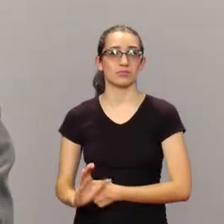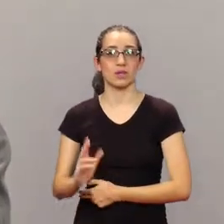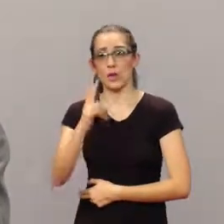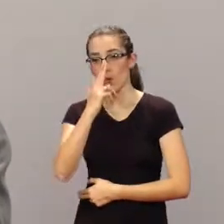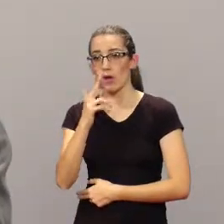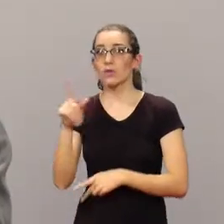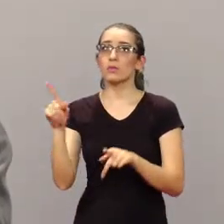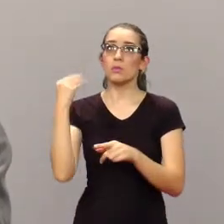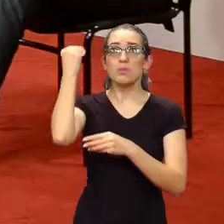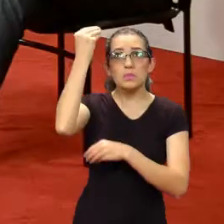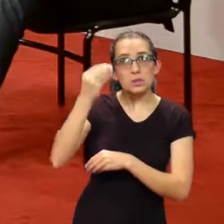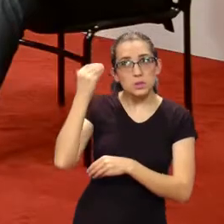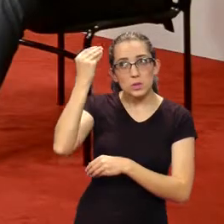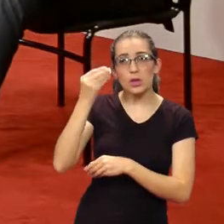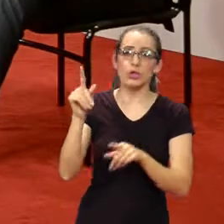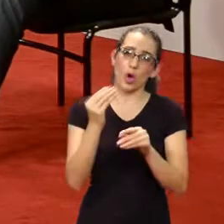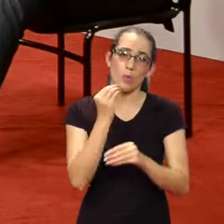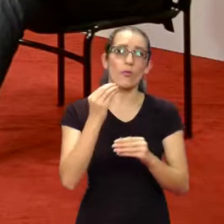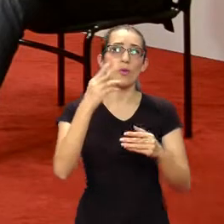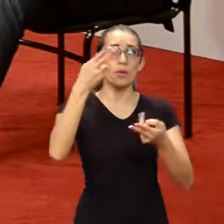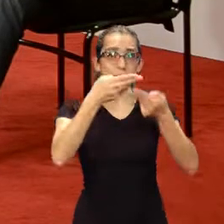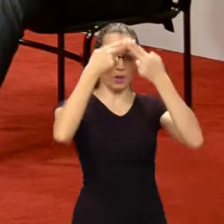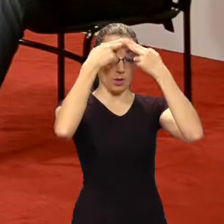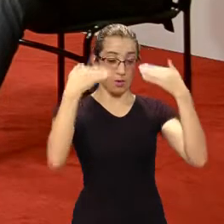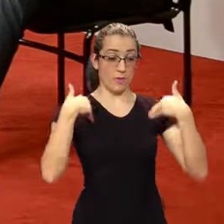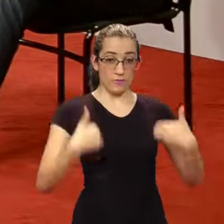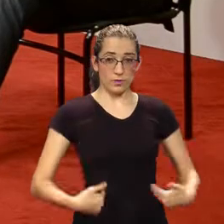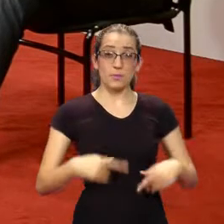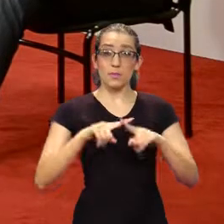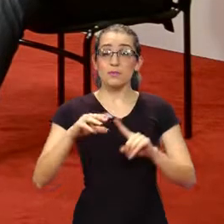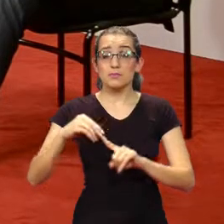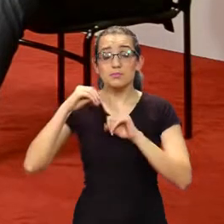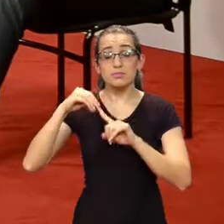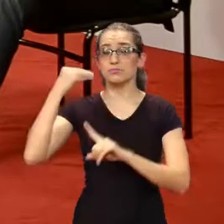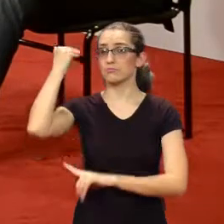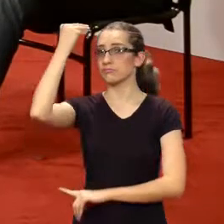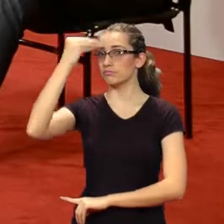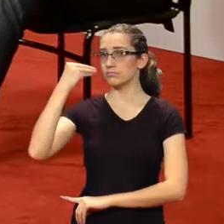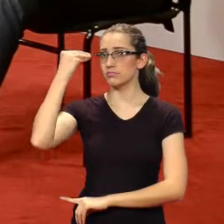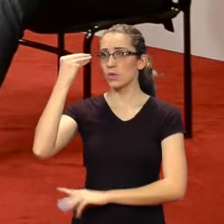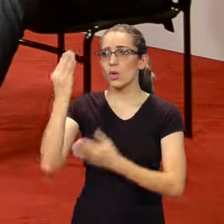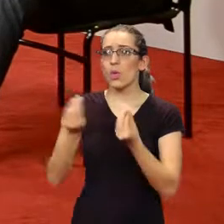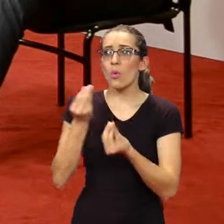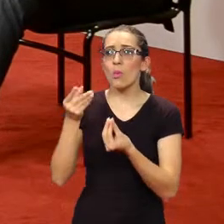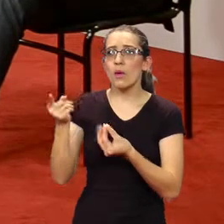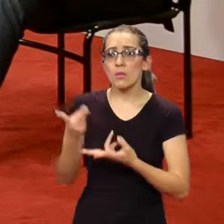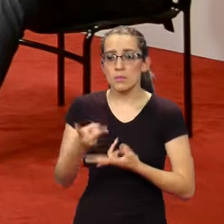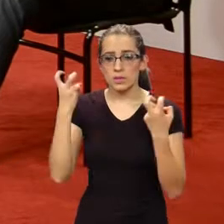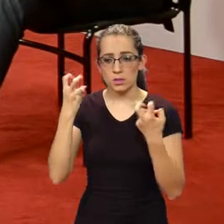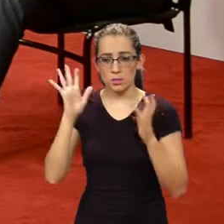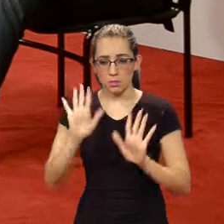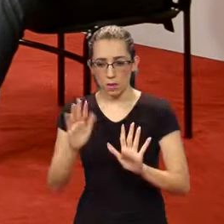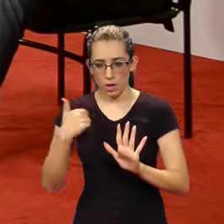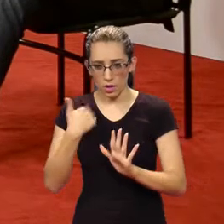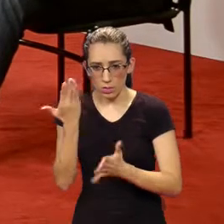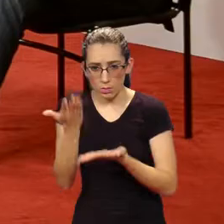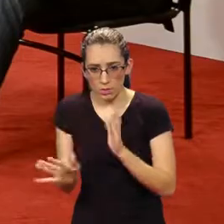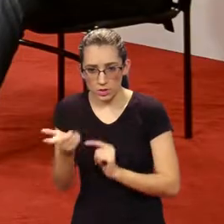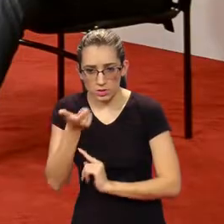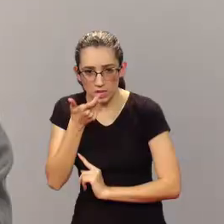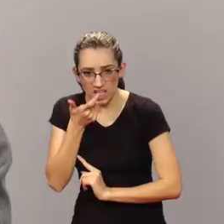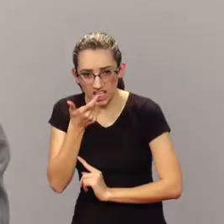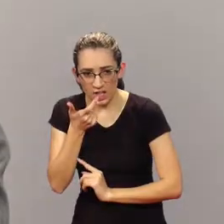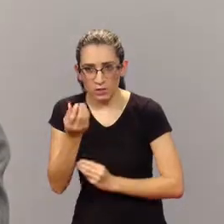psicológico, físico também, mas psicológico. Então, como o paciente percebe essa perda? Como essa perda desse